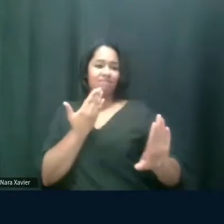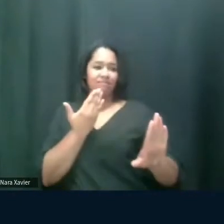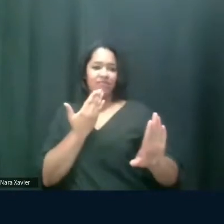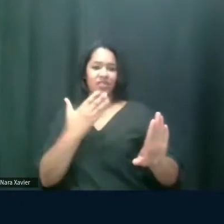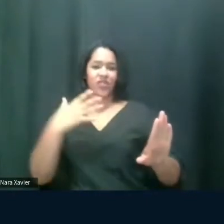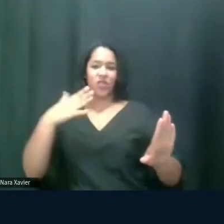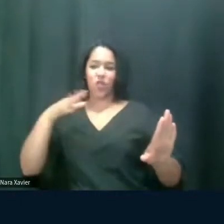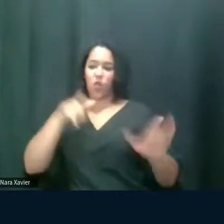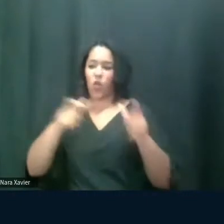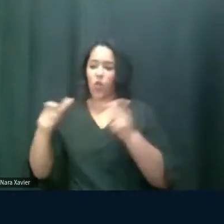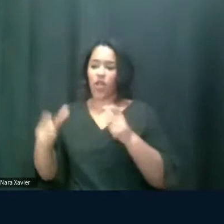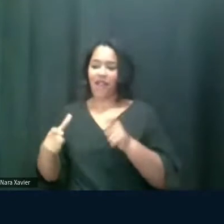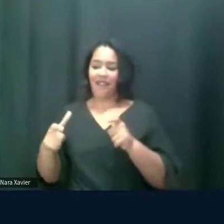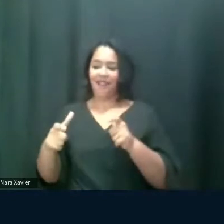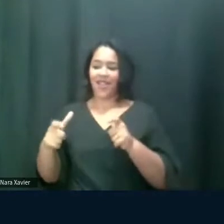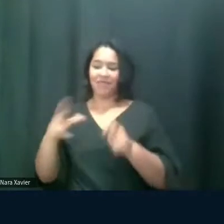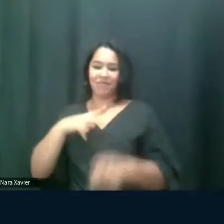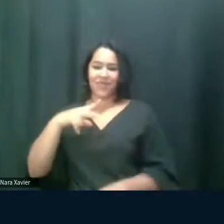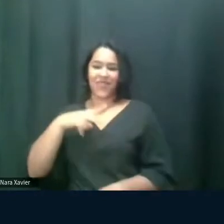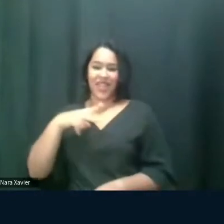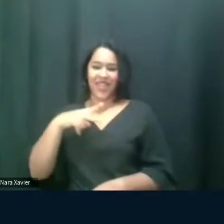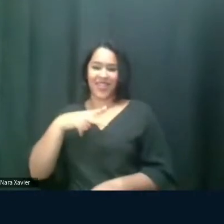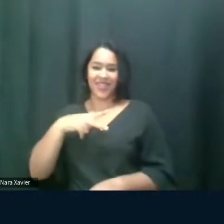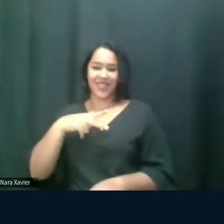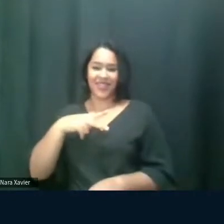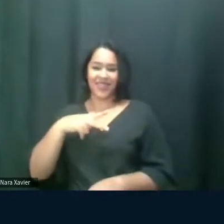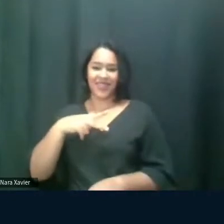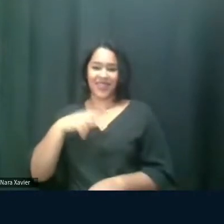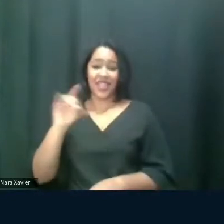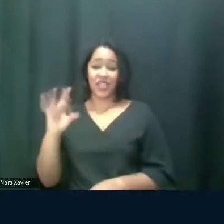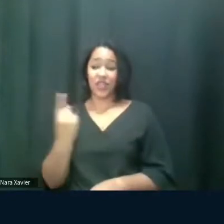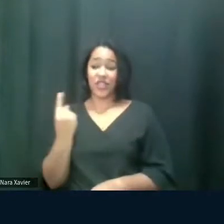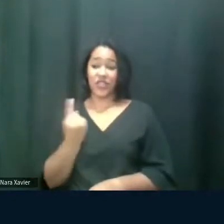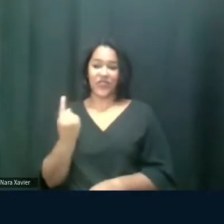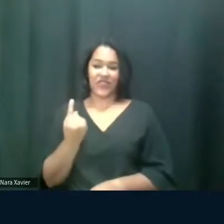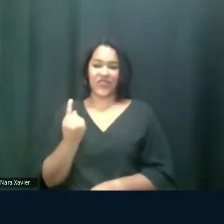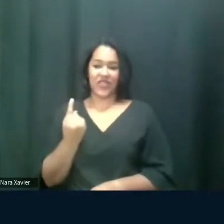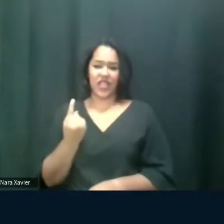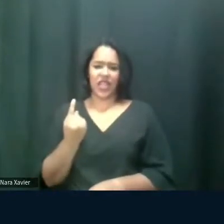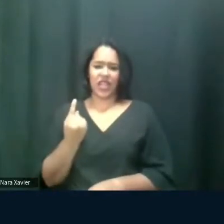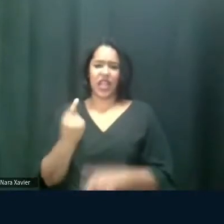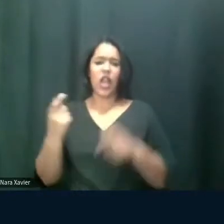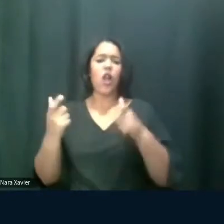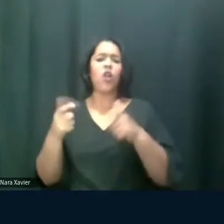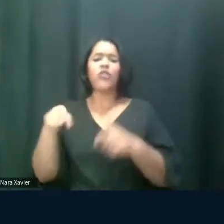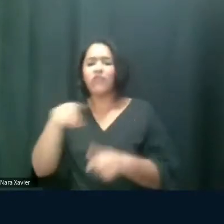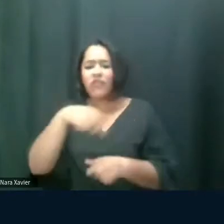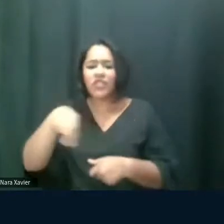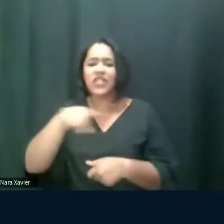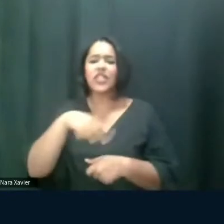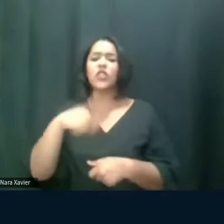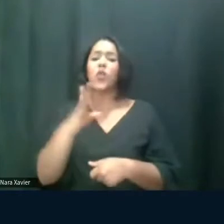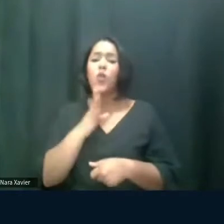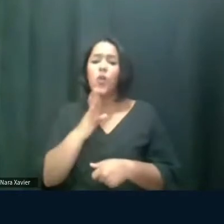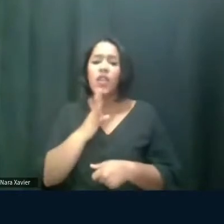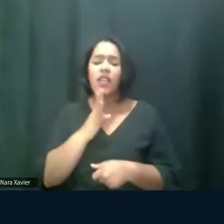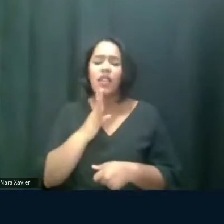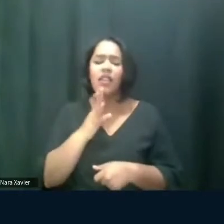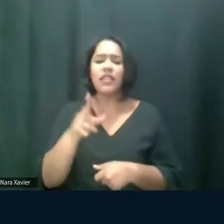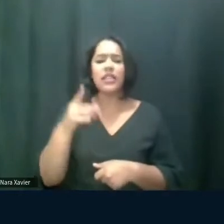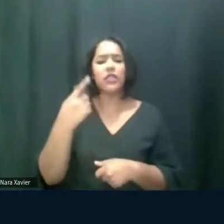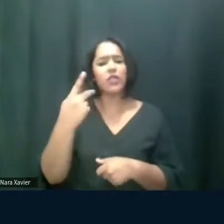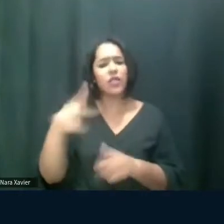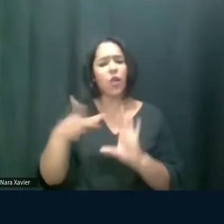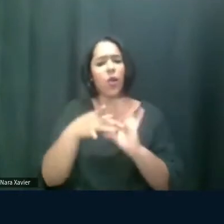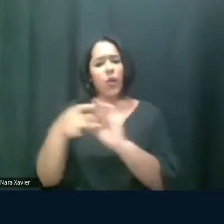individual, palpável, né, o pé no chão. Cadê o campo mesmo, né, que vocês conhecem tão bem e